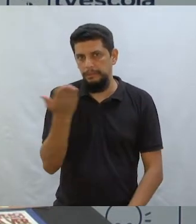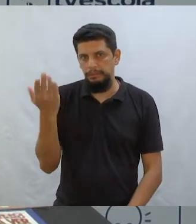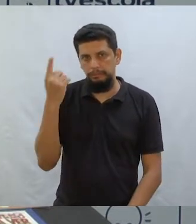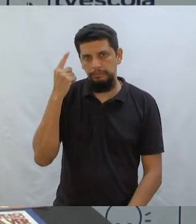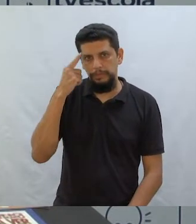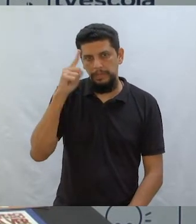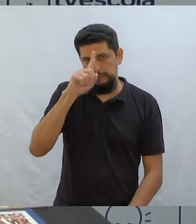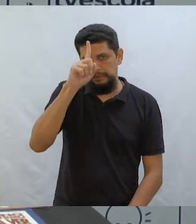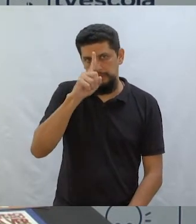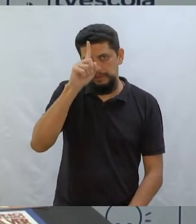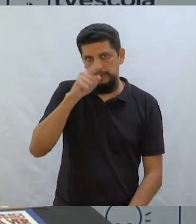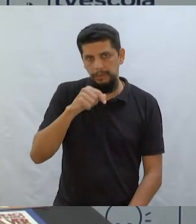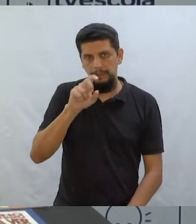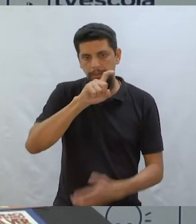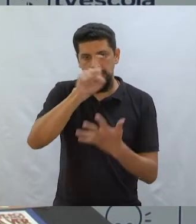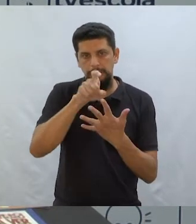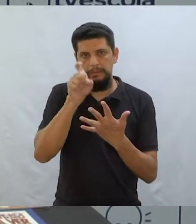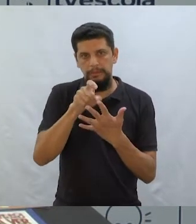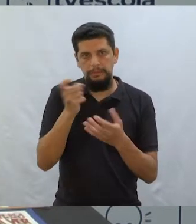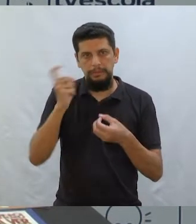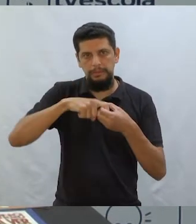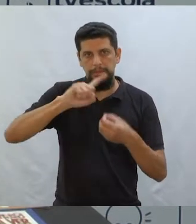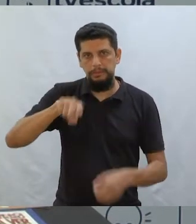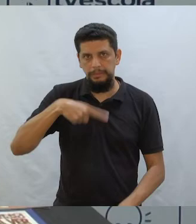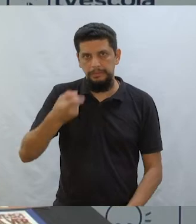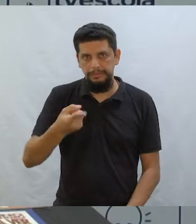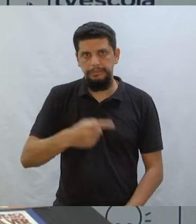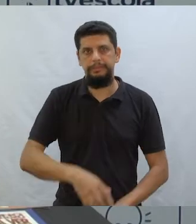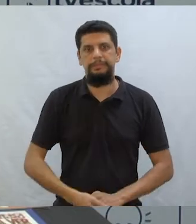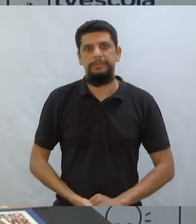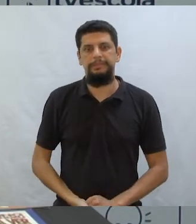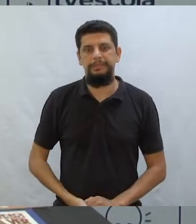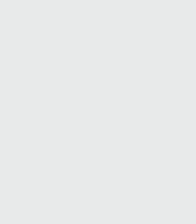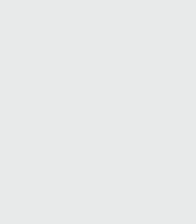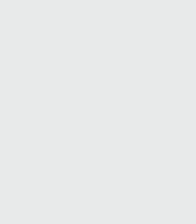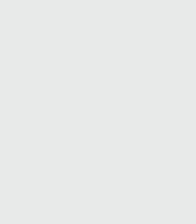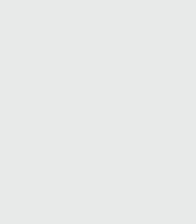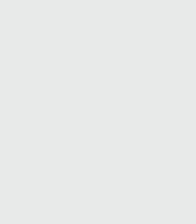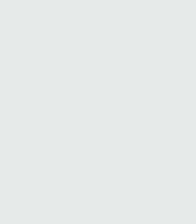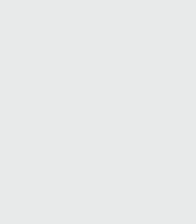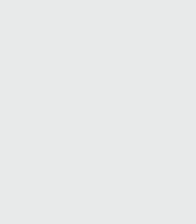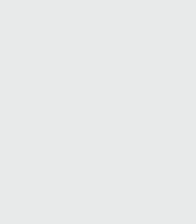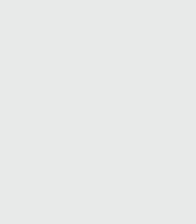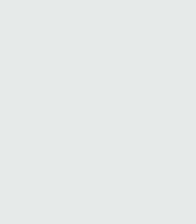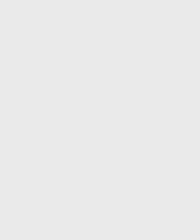tempo para você criar ess essas hipóteses aí e eu já volto pra gente continuar